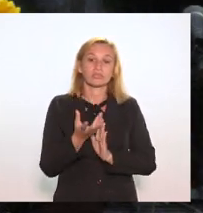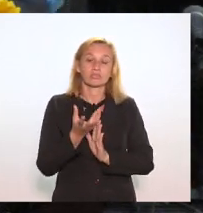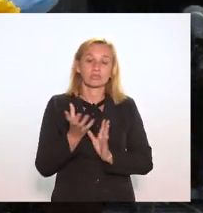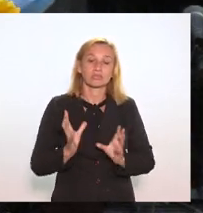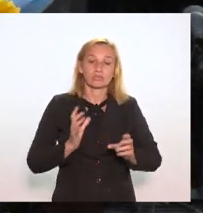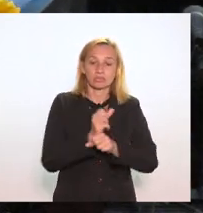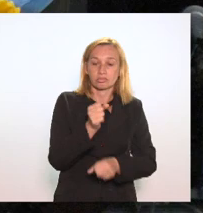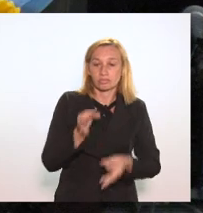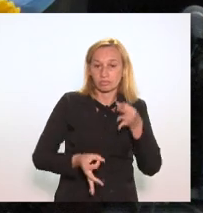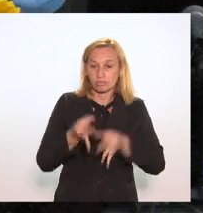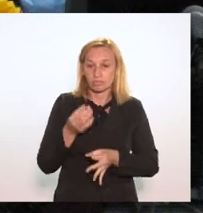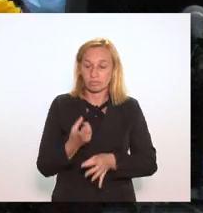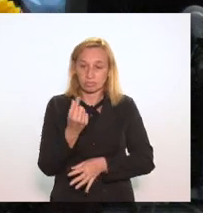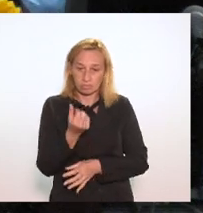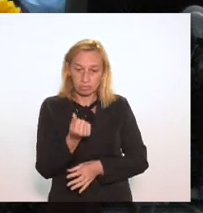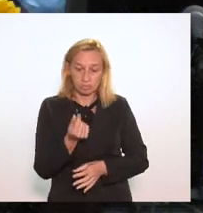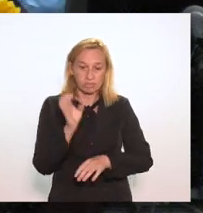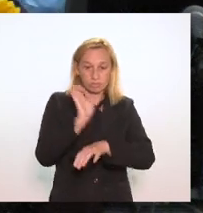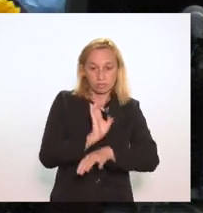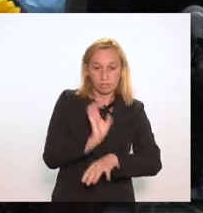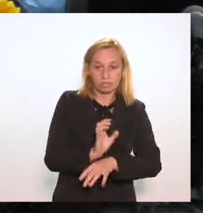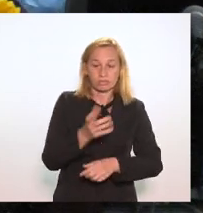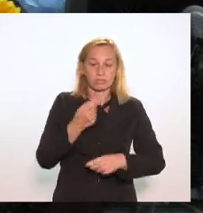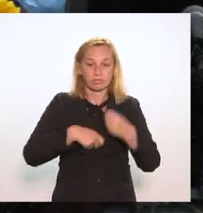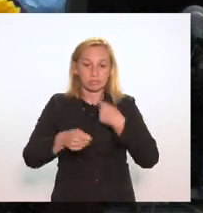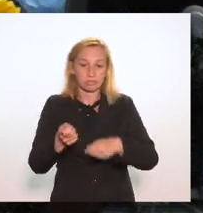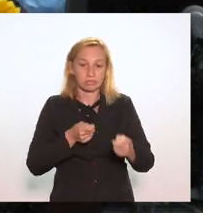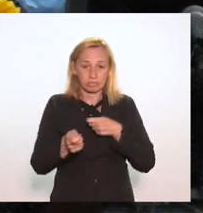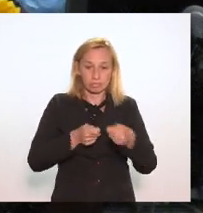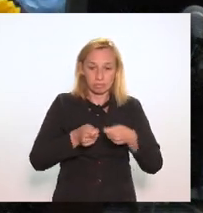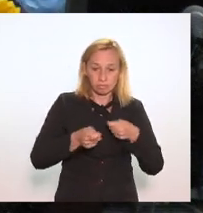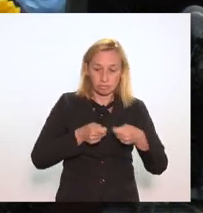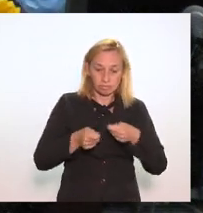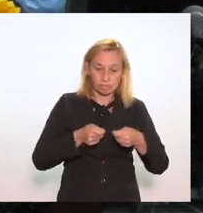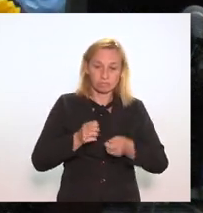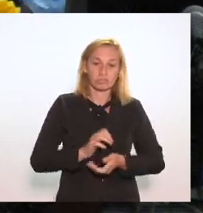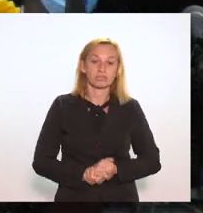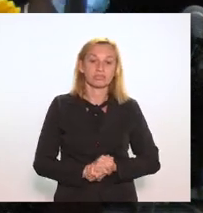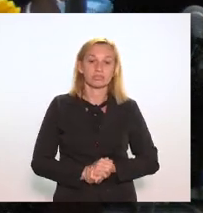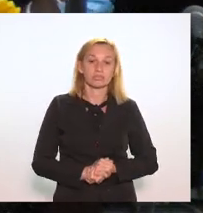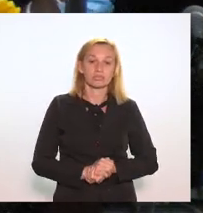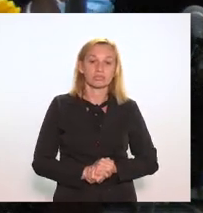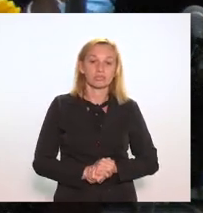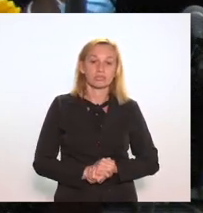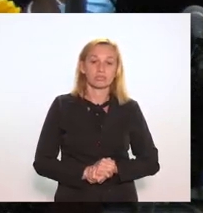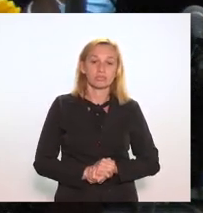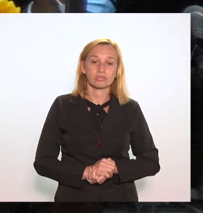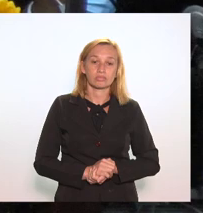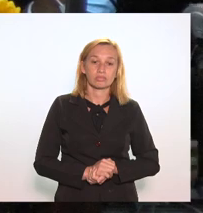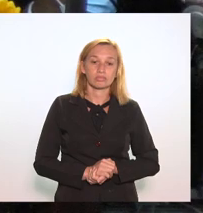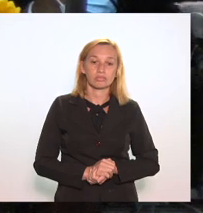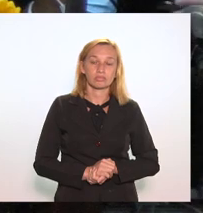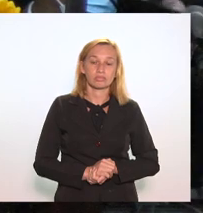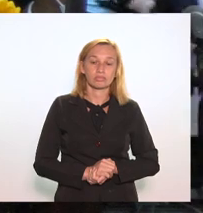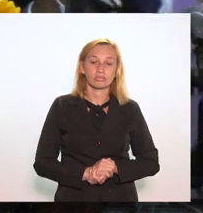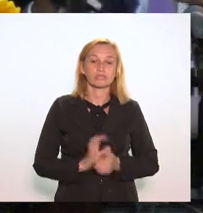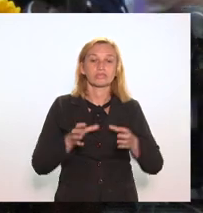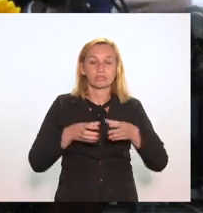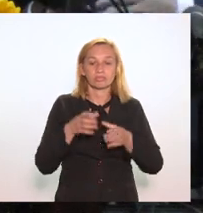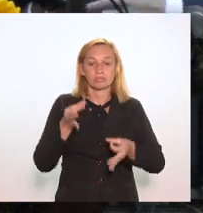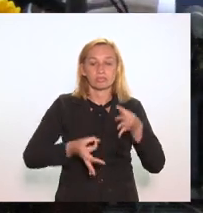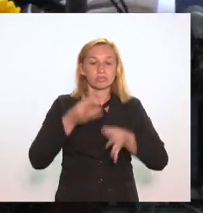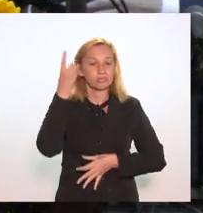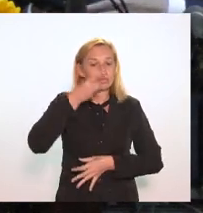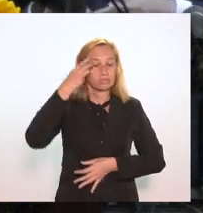Estadual fiscalização dos tributos Estaduais de orçamento Finanças fiscalização financeira e controle primiti parecer pela comissão